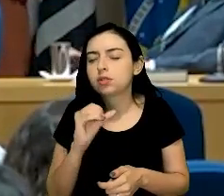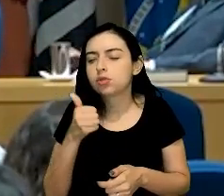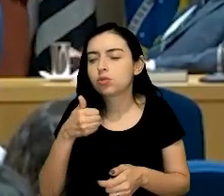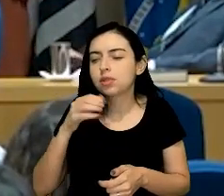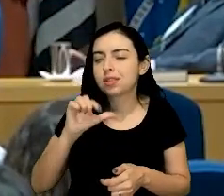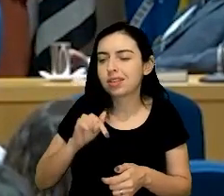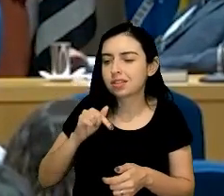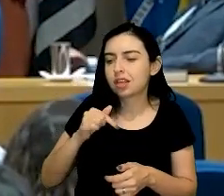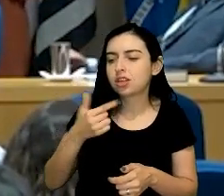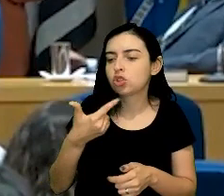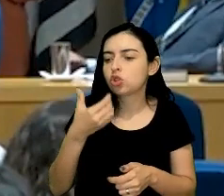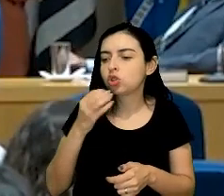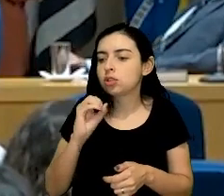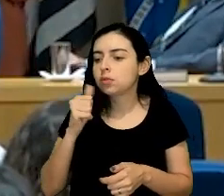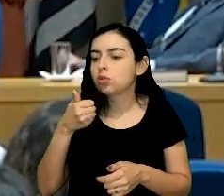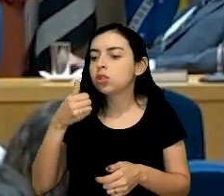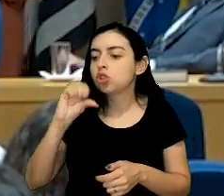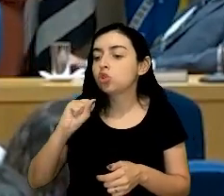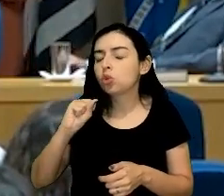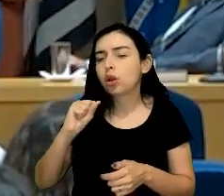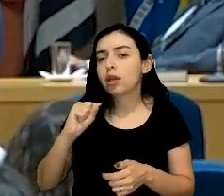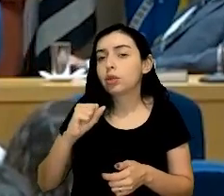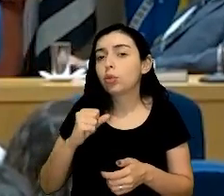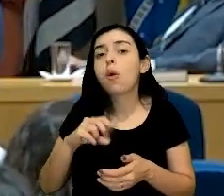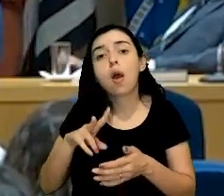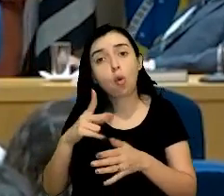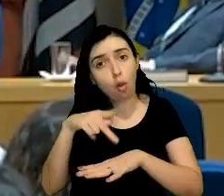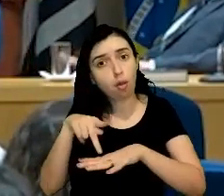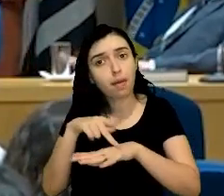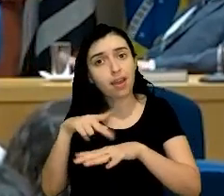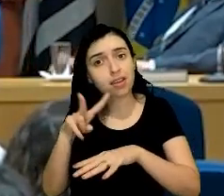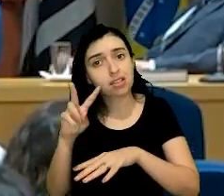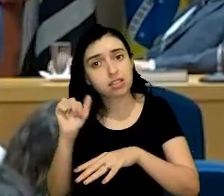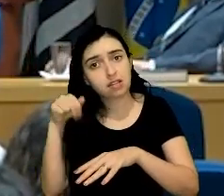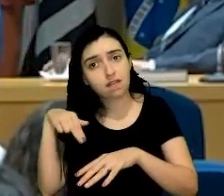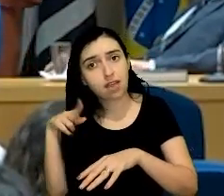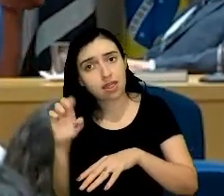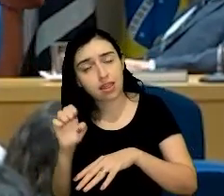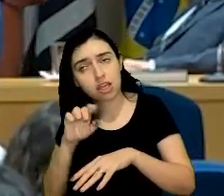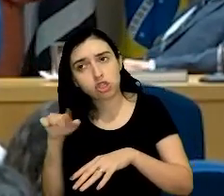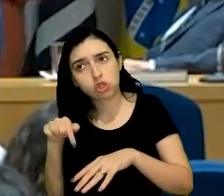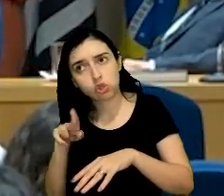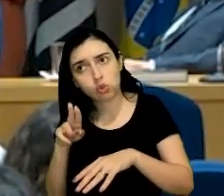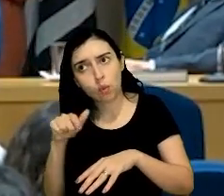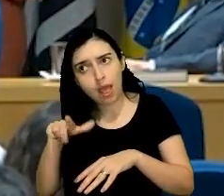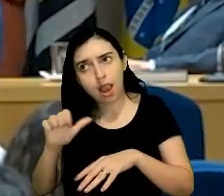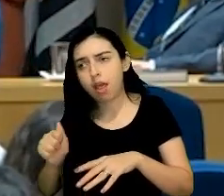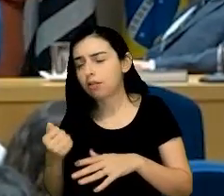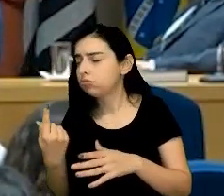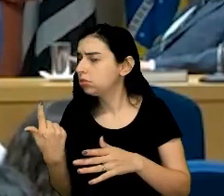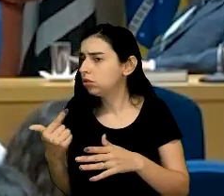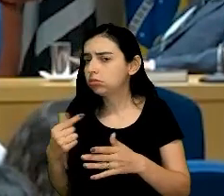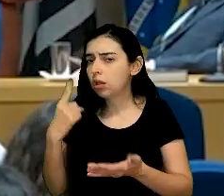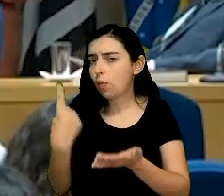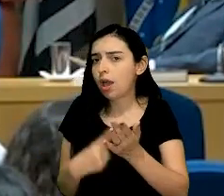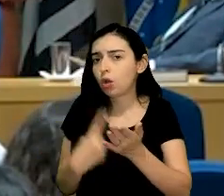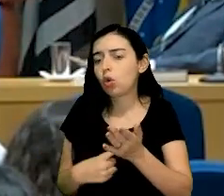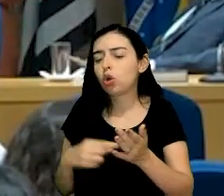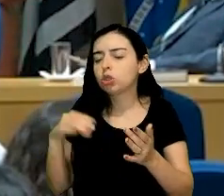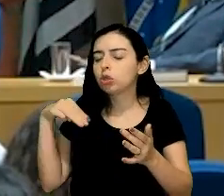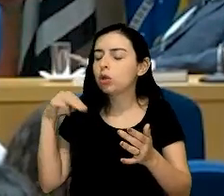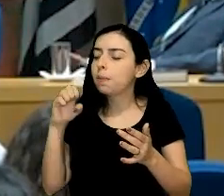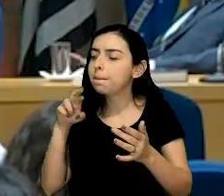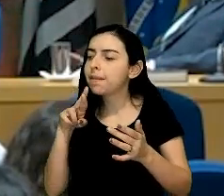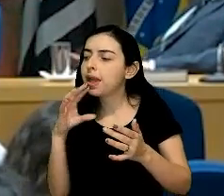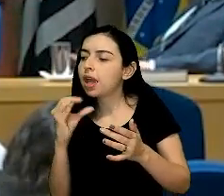Mercosul, para que eles pudessem ter documentação, eles entravam pela Venezuela, pela fronteira,